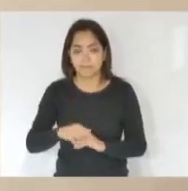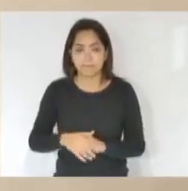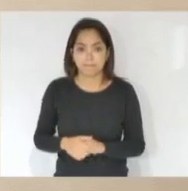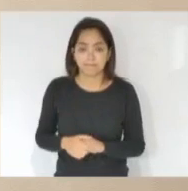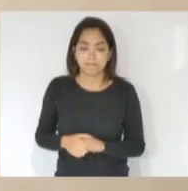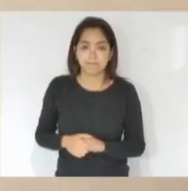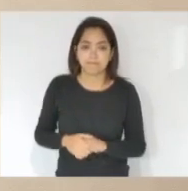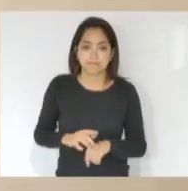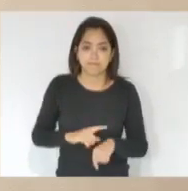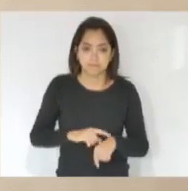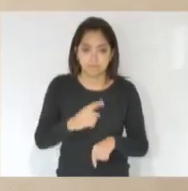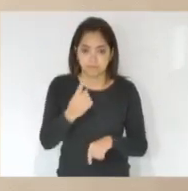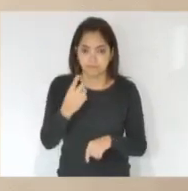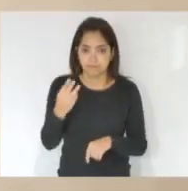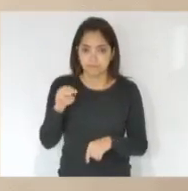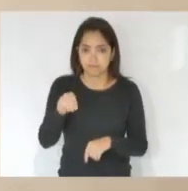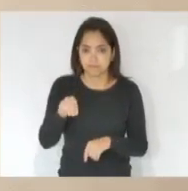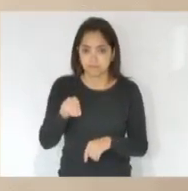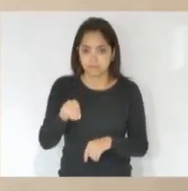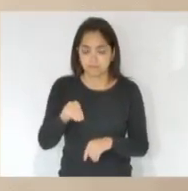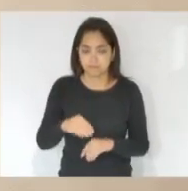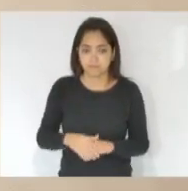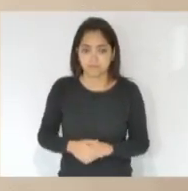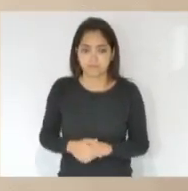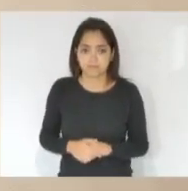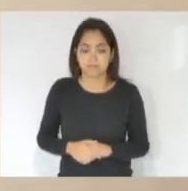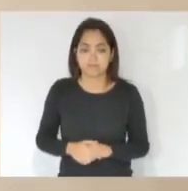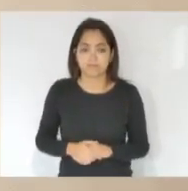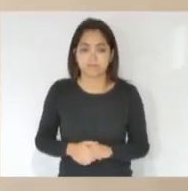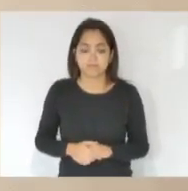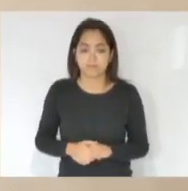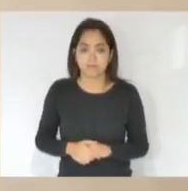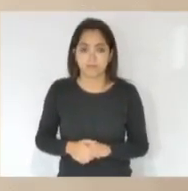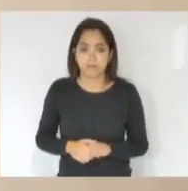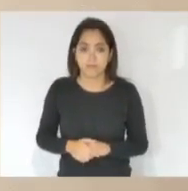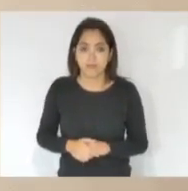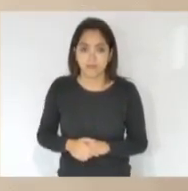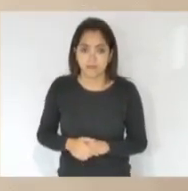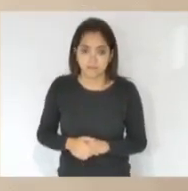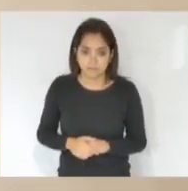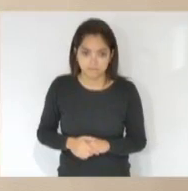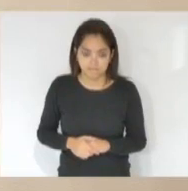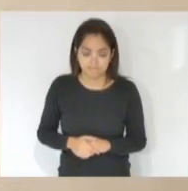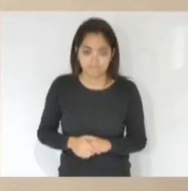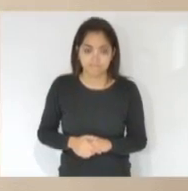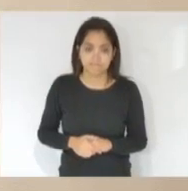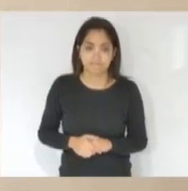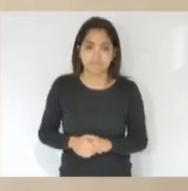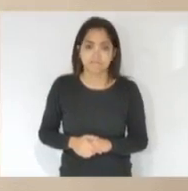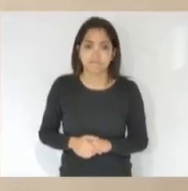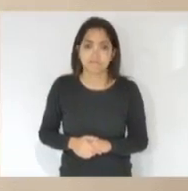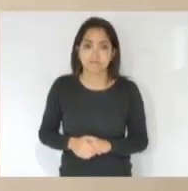pelo tempo de 13 minutos e 30 segundos. Ao MDB.